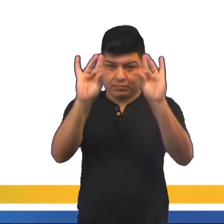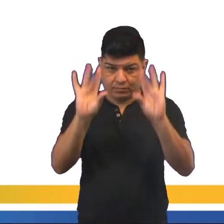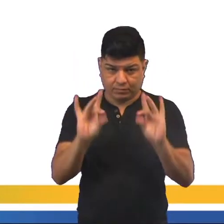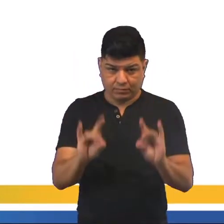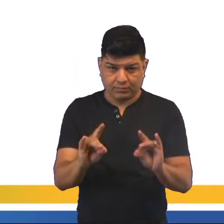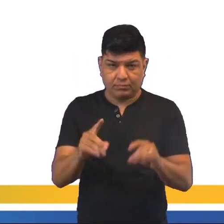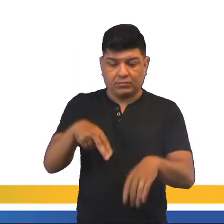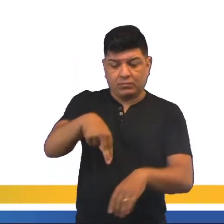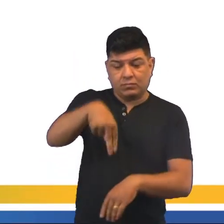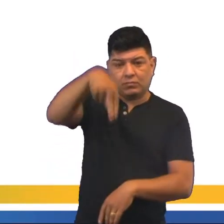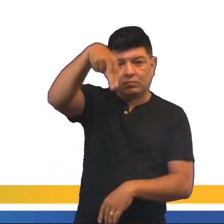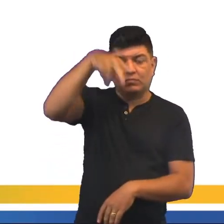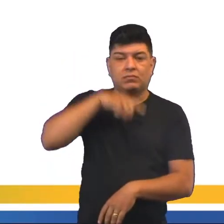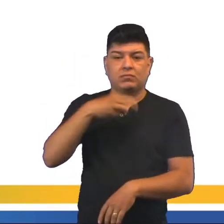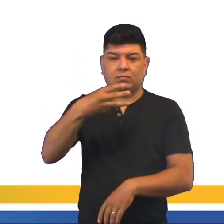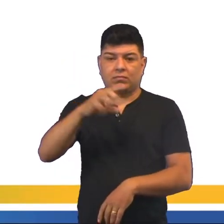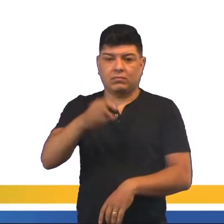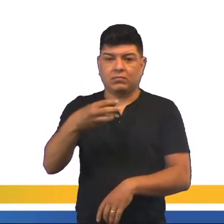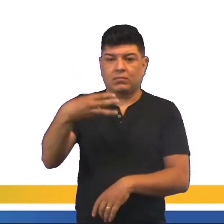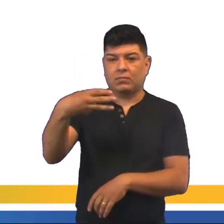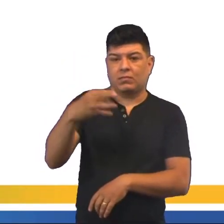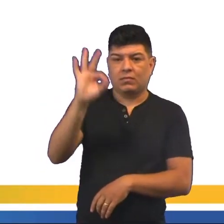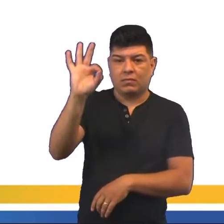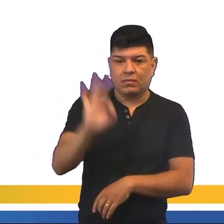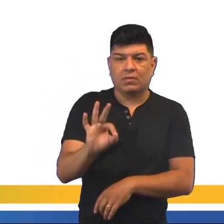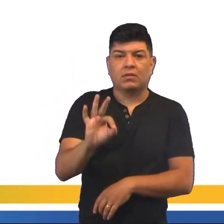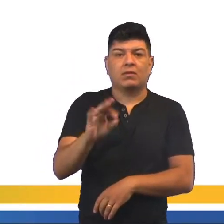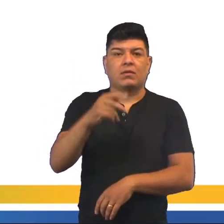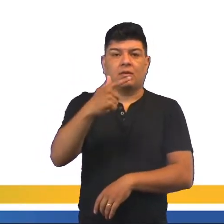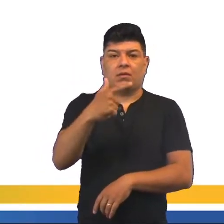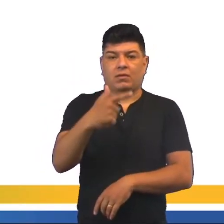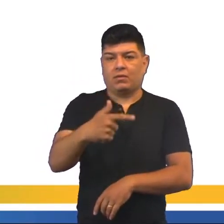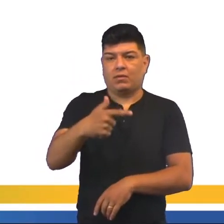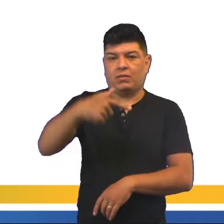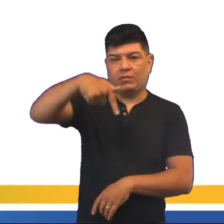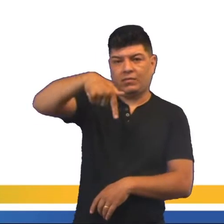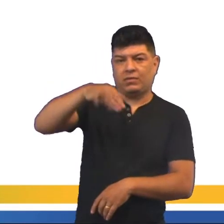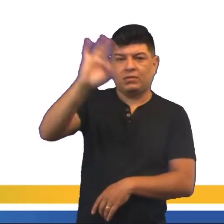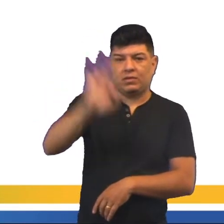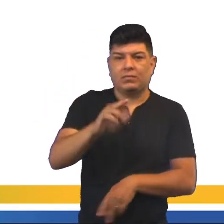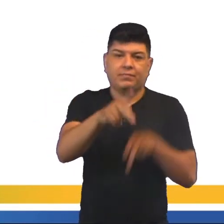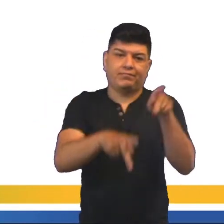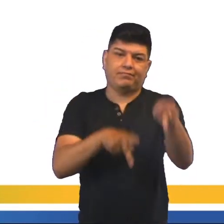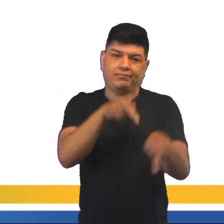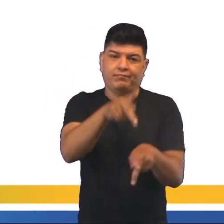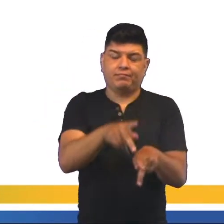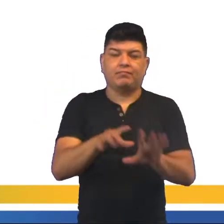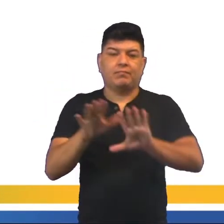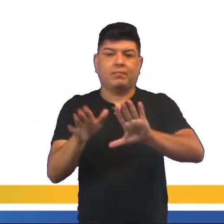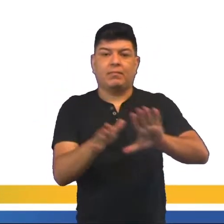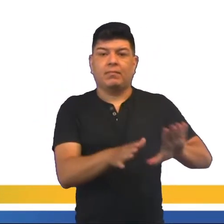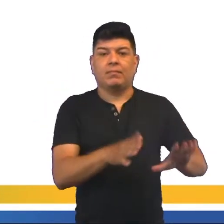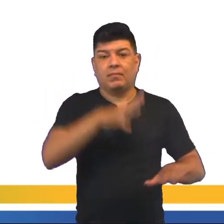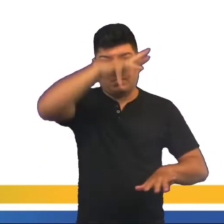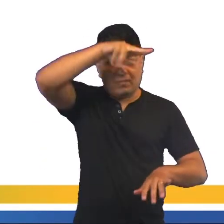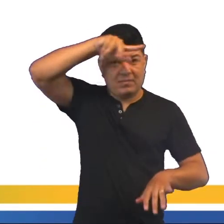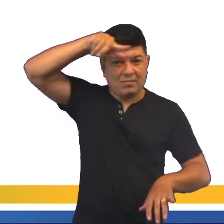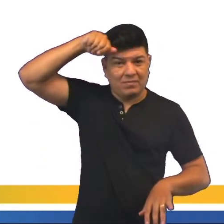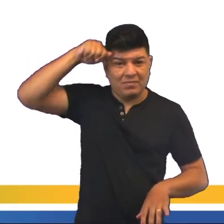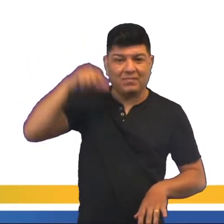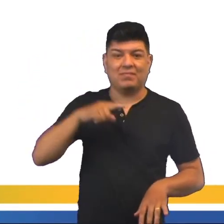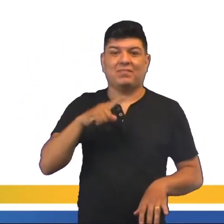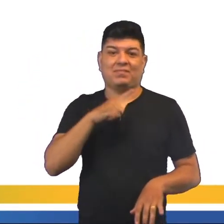O Nordeste tem apenas 3,3% para atender 27% da população, enquanto que a Amazônia